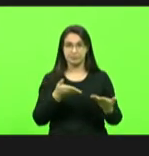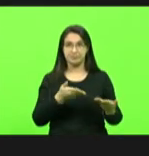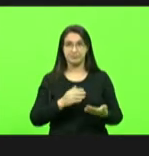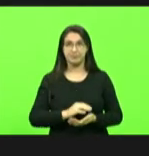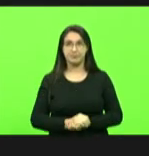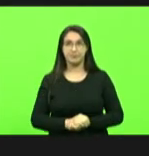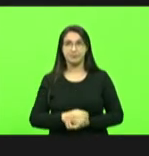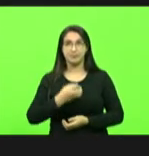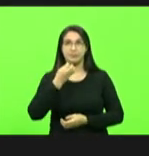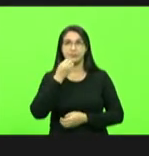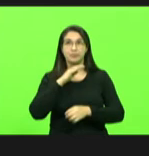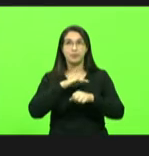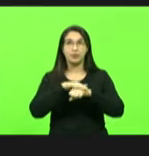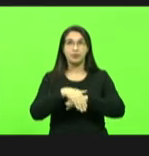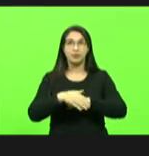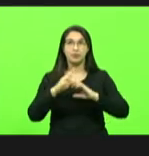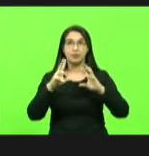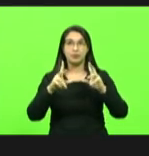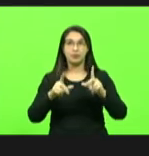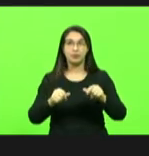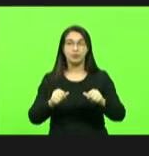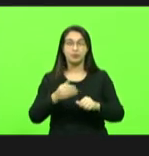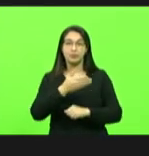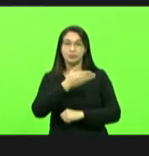Boa noite a todos e a todas.